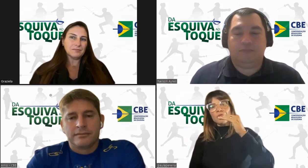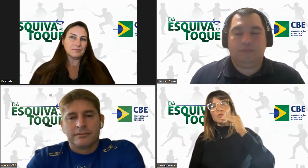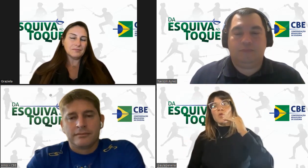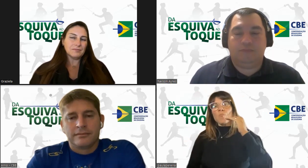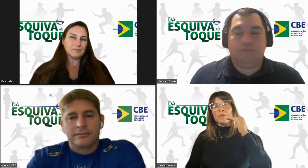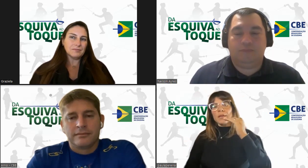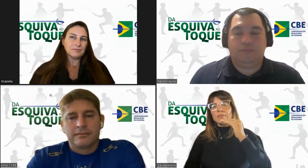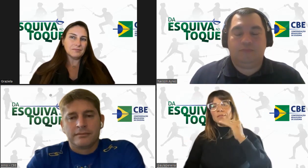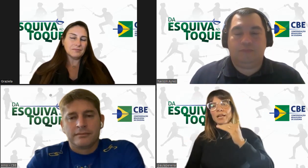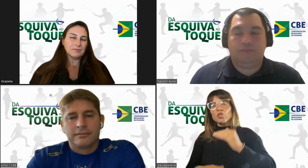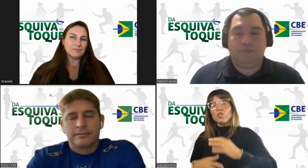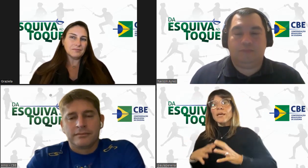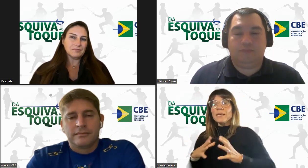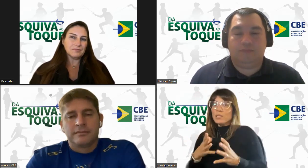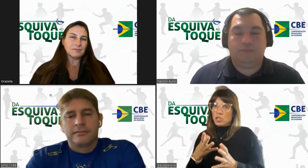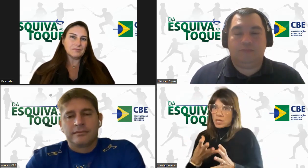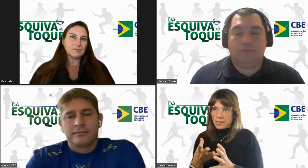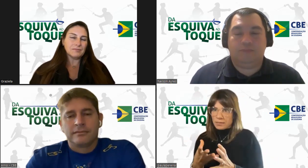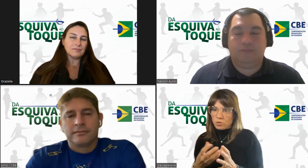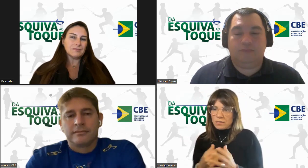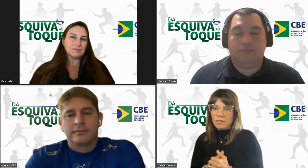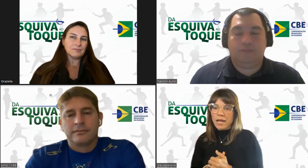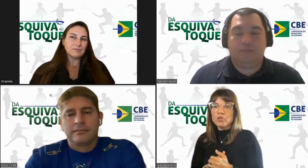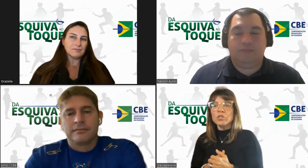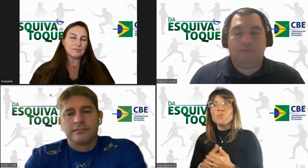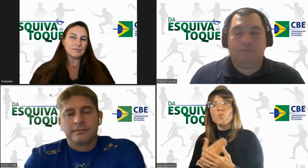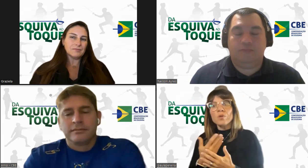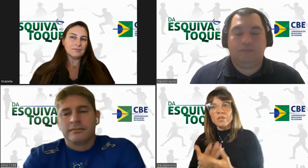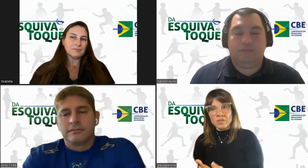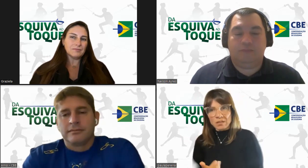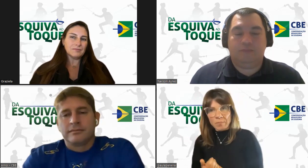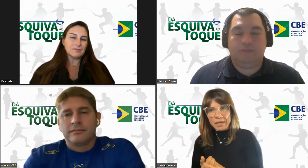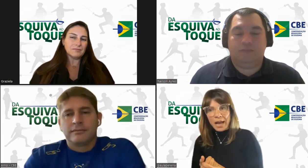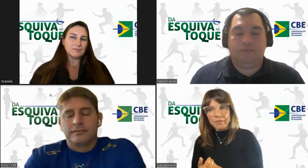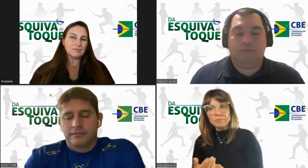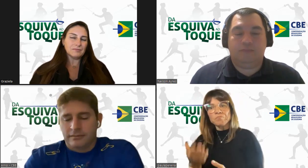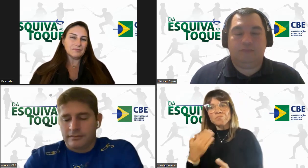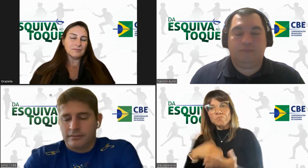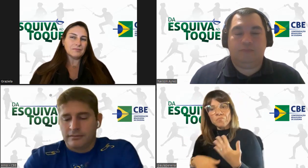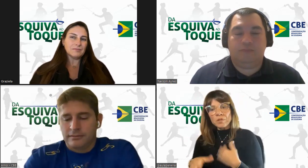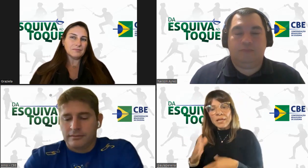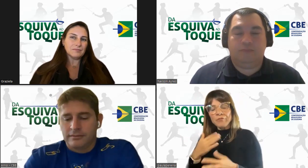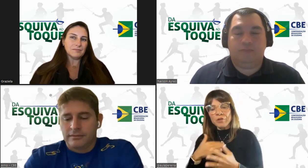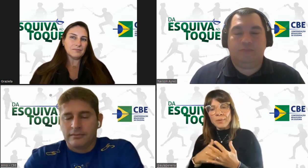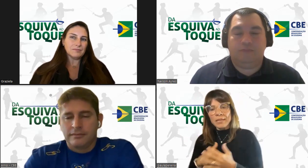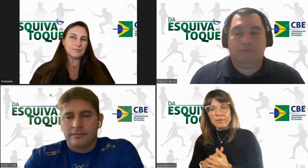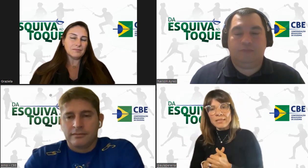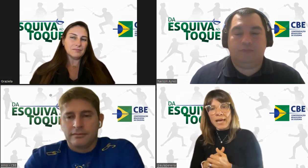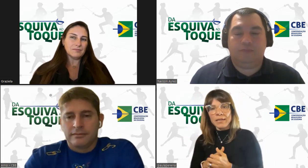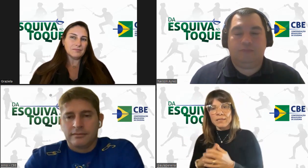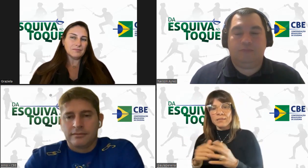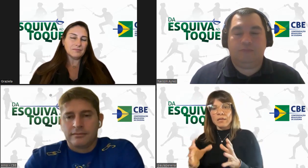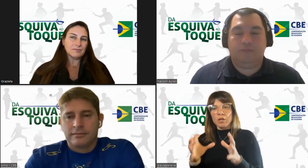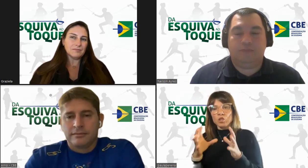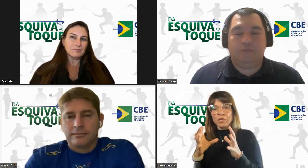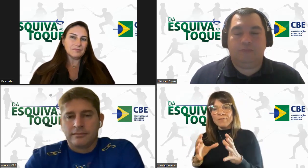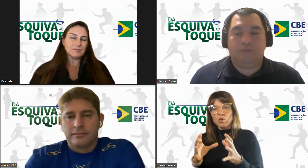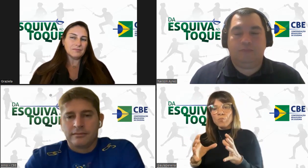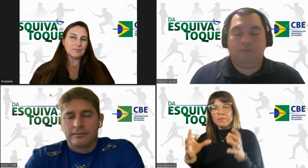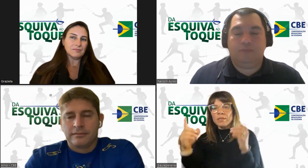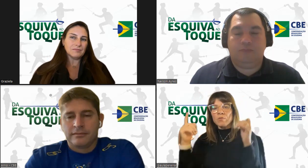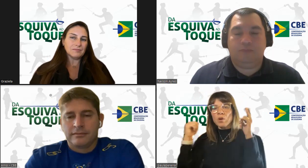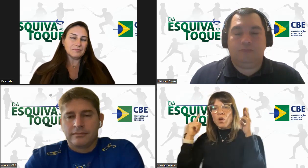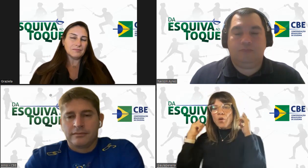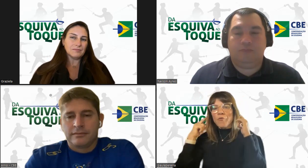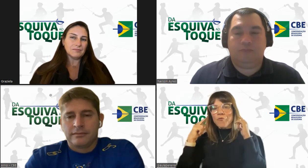os objetivos que competências ela tinha e tinha questão de ansiedade que muitas vezes atrapalhava e ela foi aprendendo a técnicas Então ela